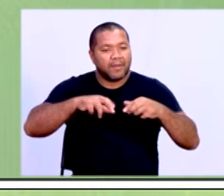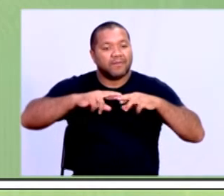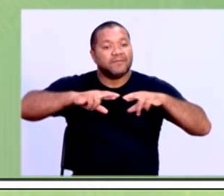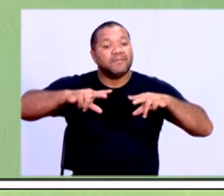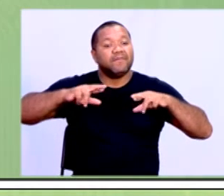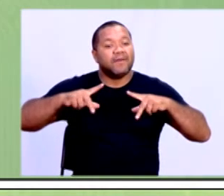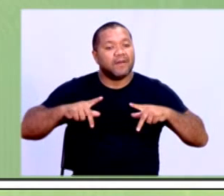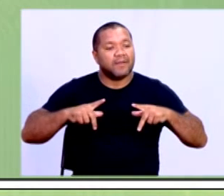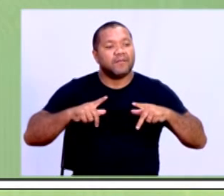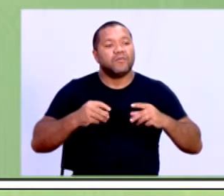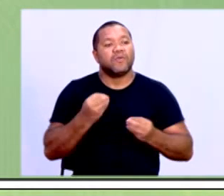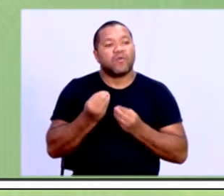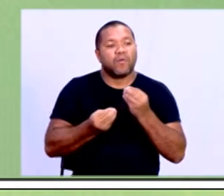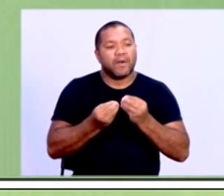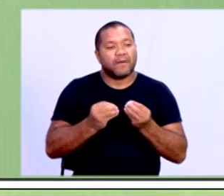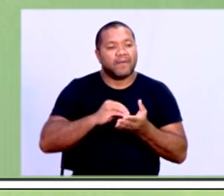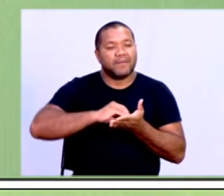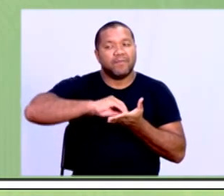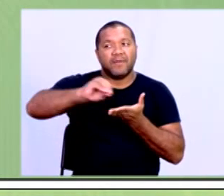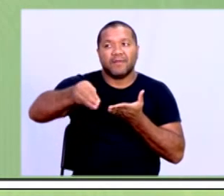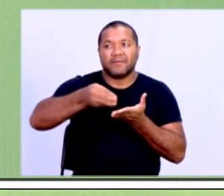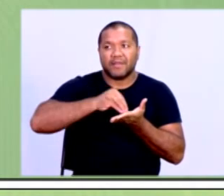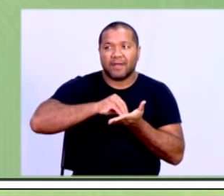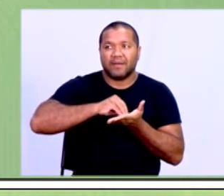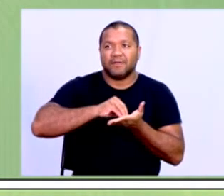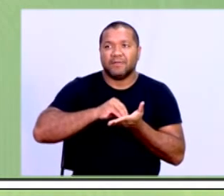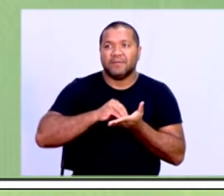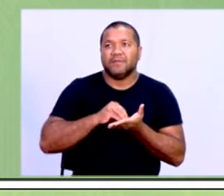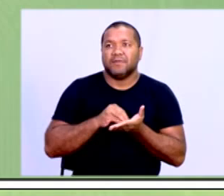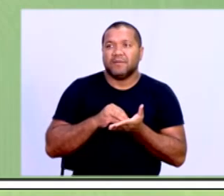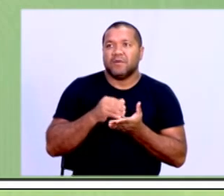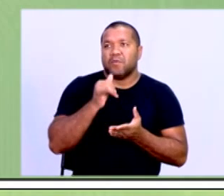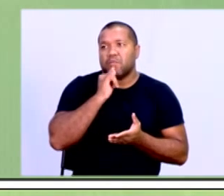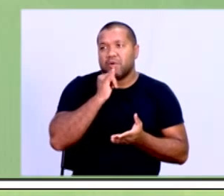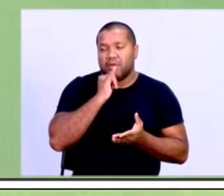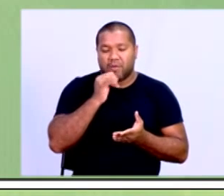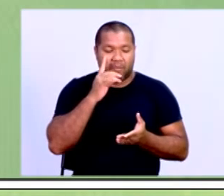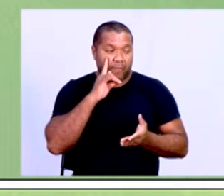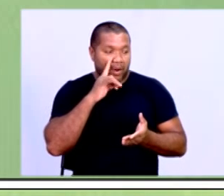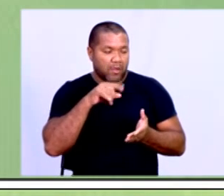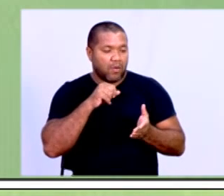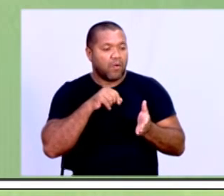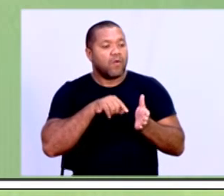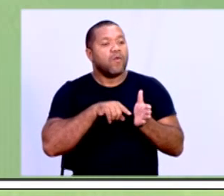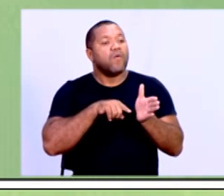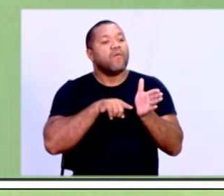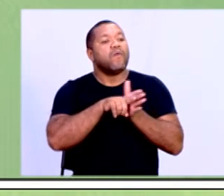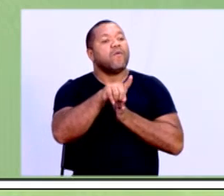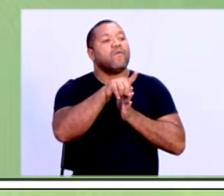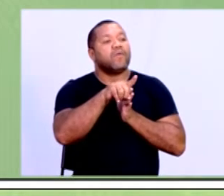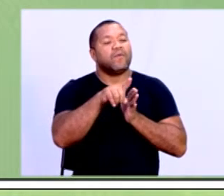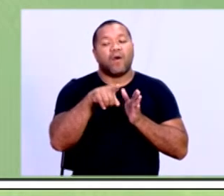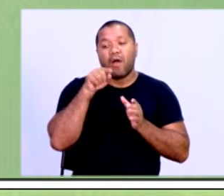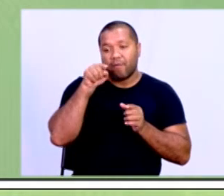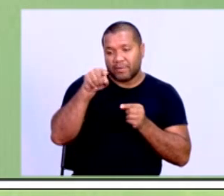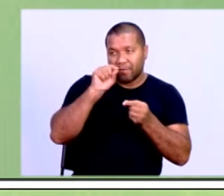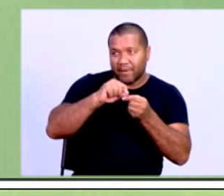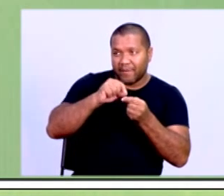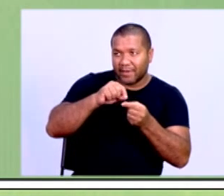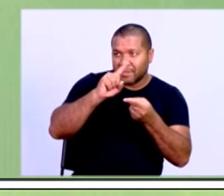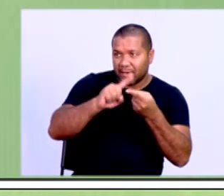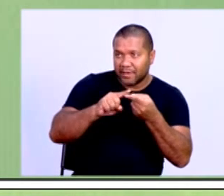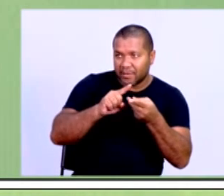seja, possui a função do envio de uma solicitação ao objeto para que seja efetuada a